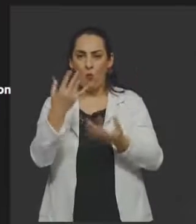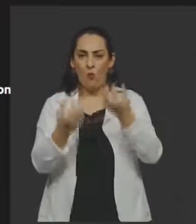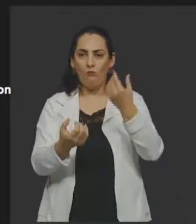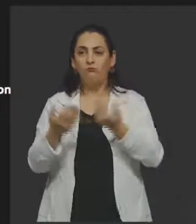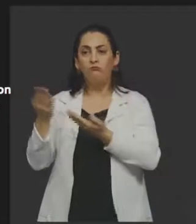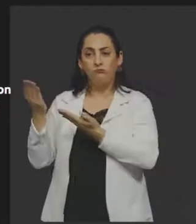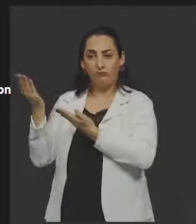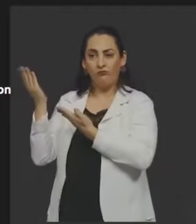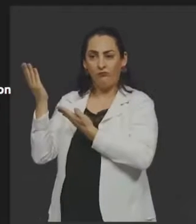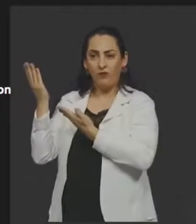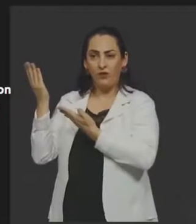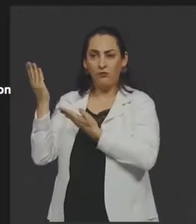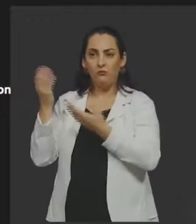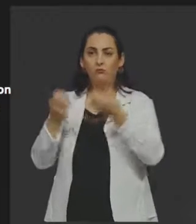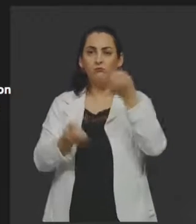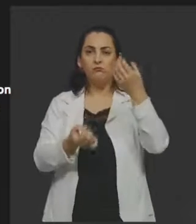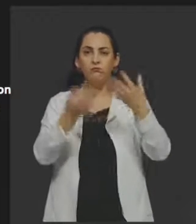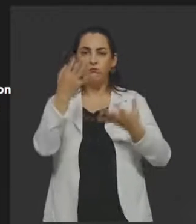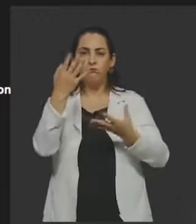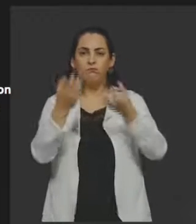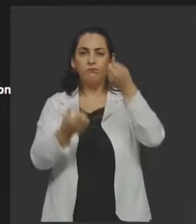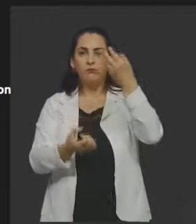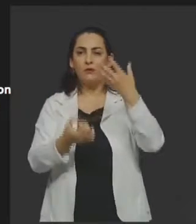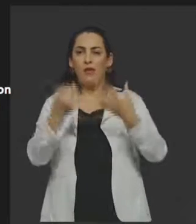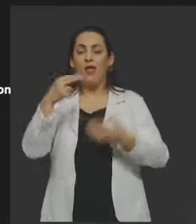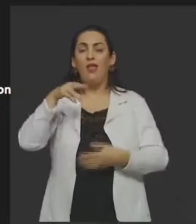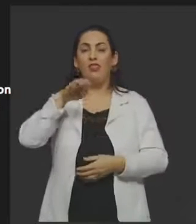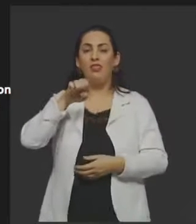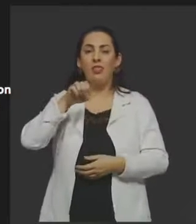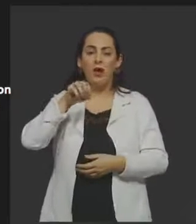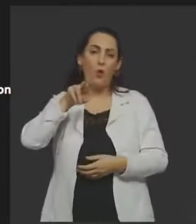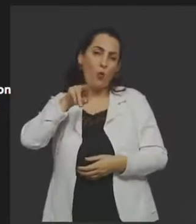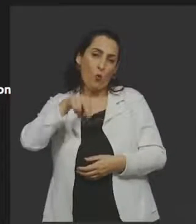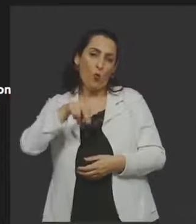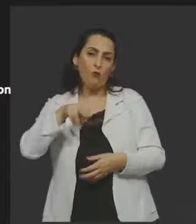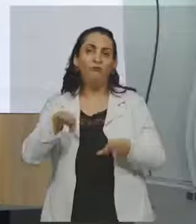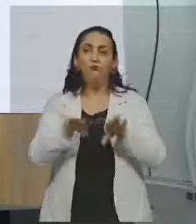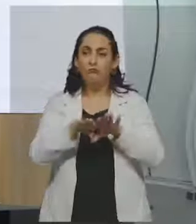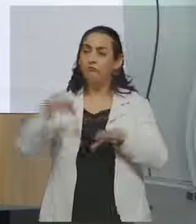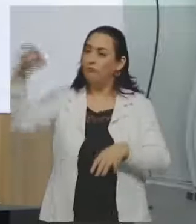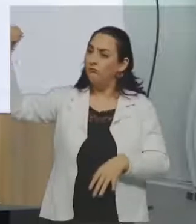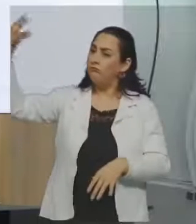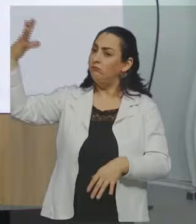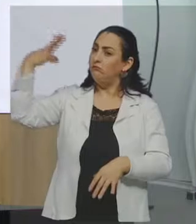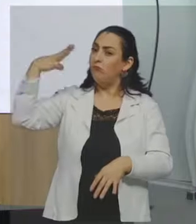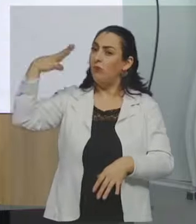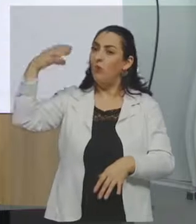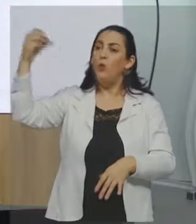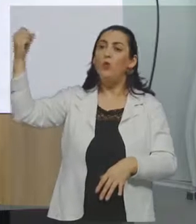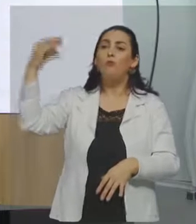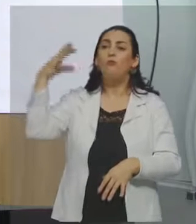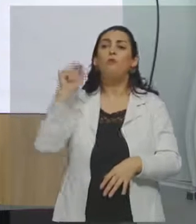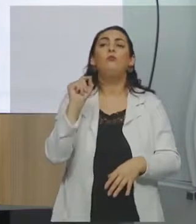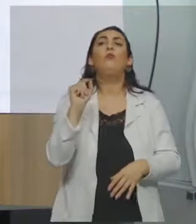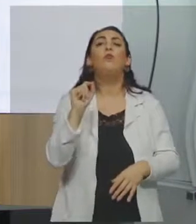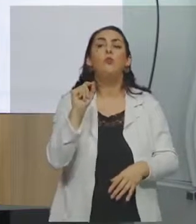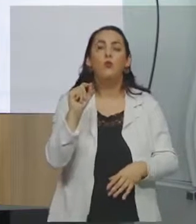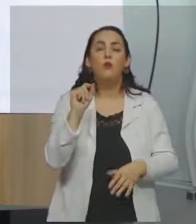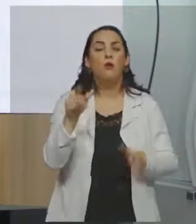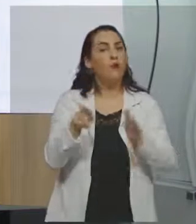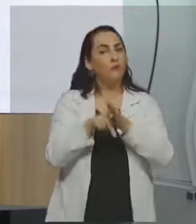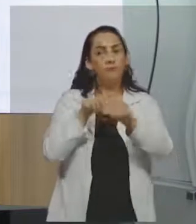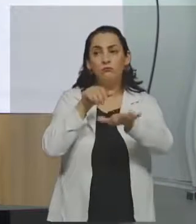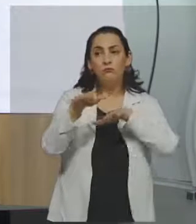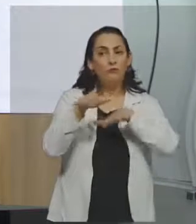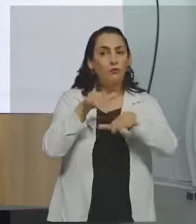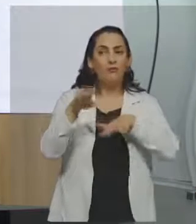Essa luz que é proporcionada ali é justamente esse movimento que o elétron faz de excitação e